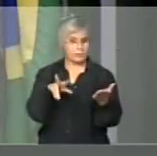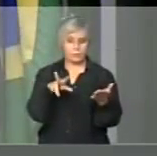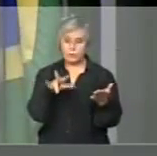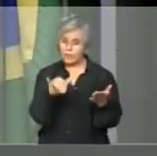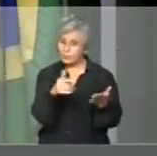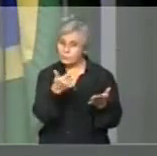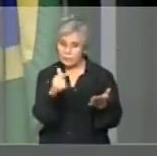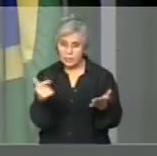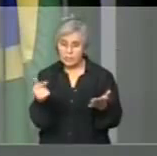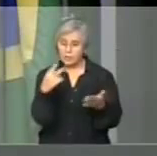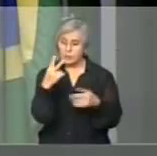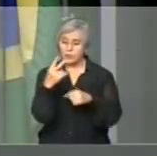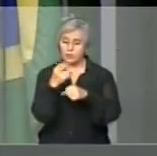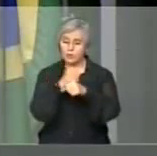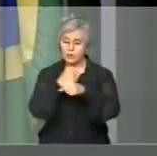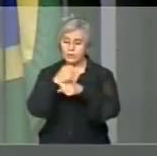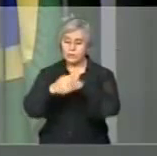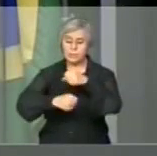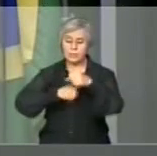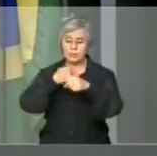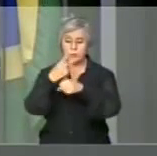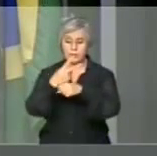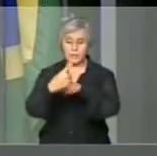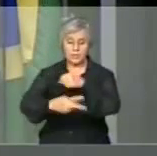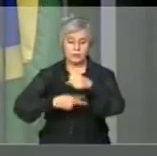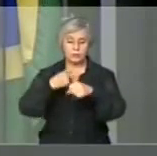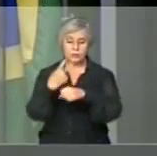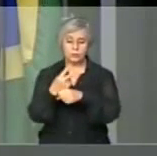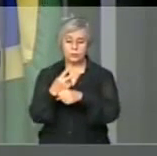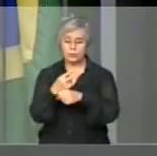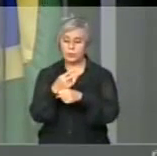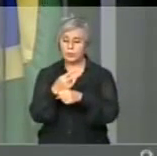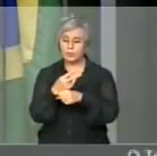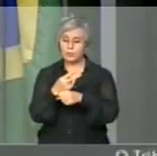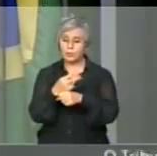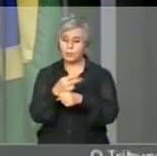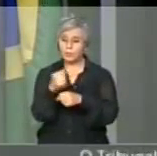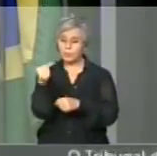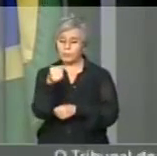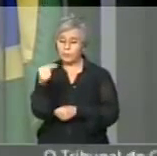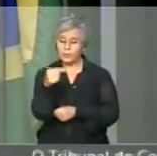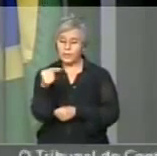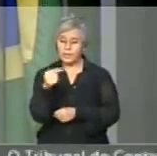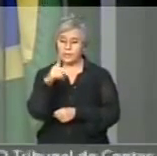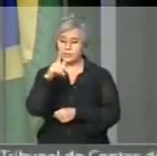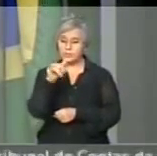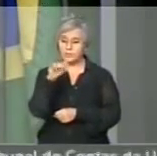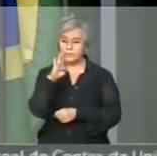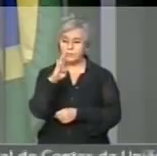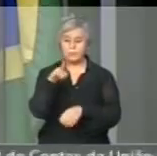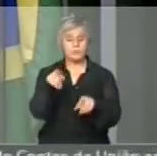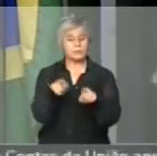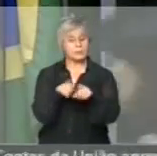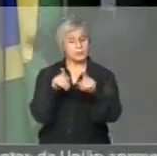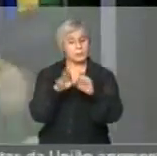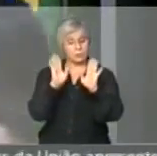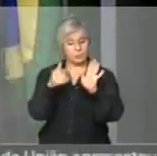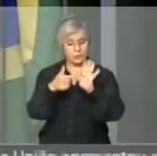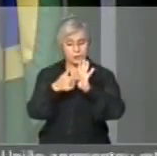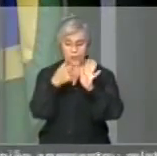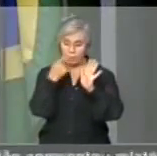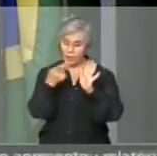seguidos com crescimento negativo do PIB. Mais ainda, começam a se confirmar os números e